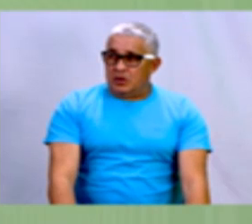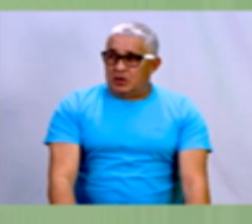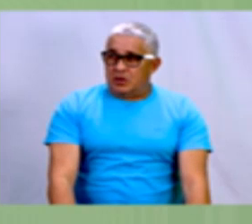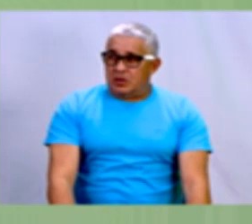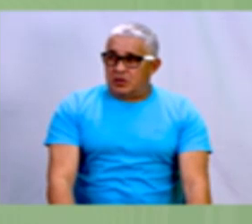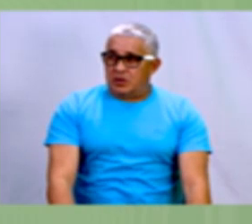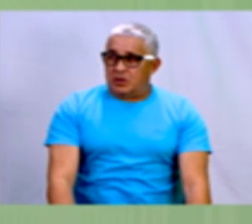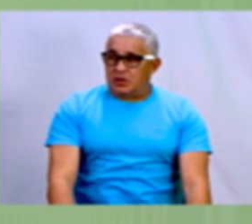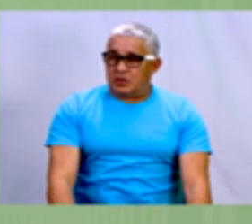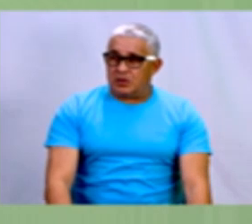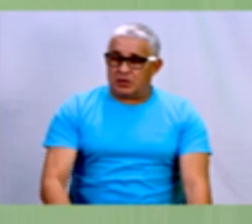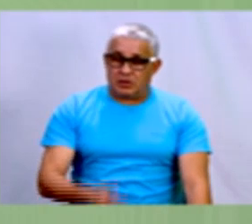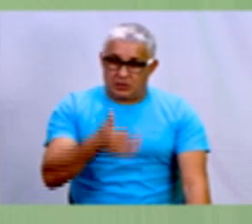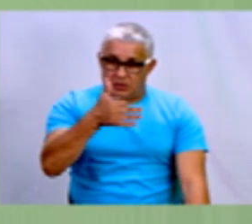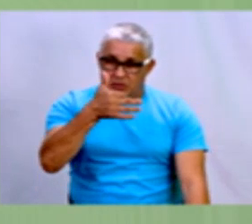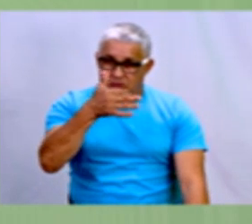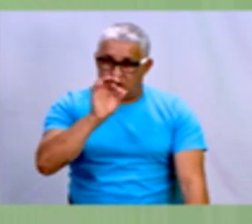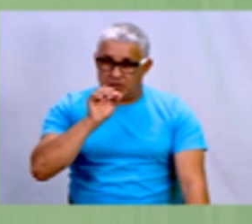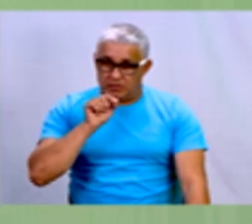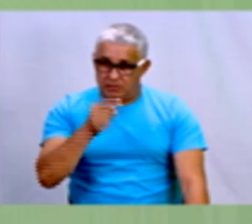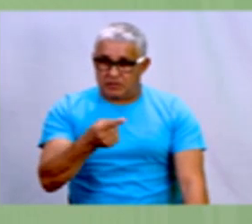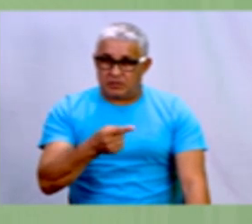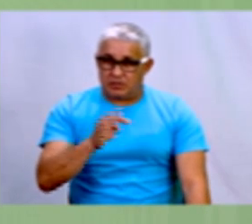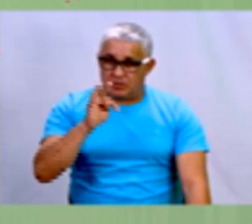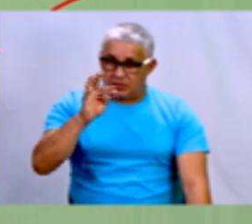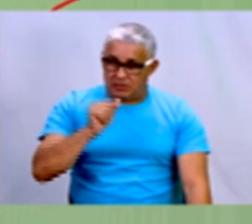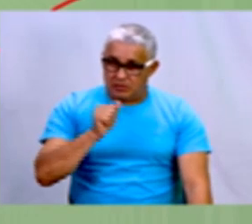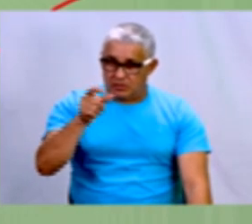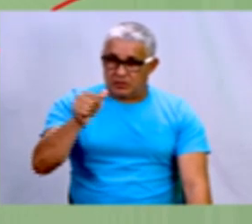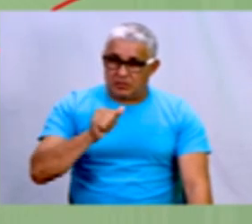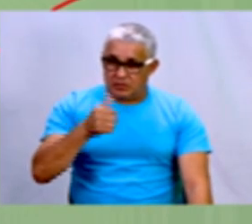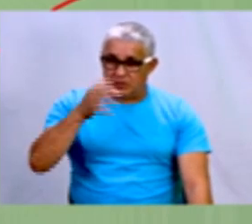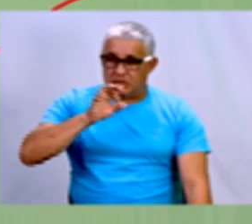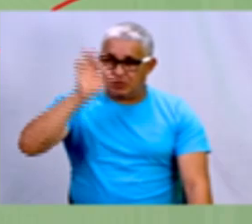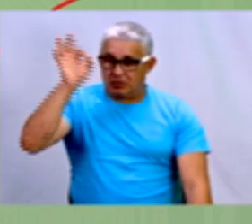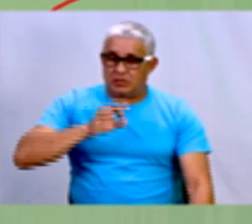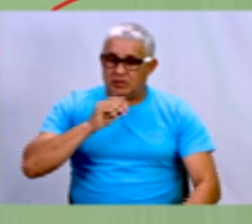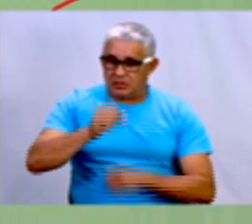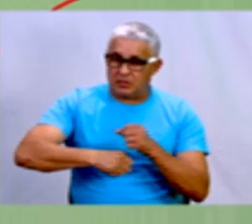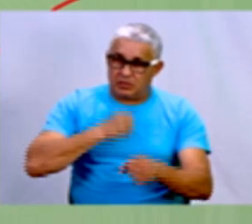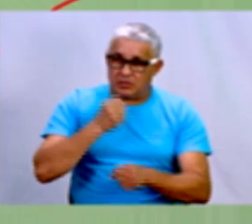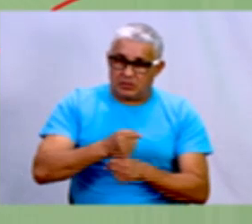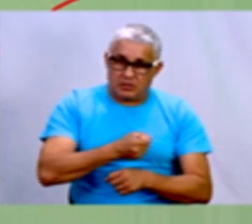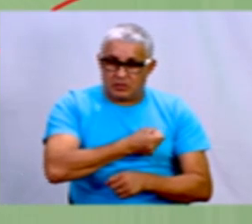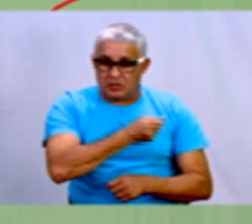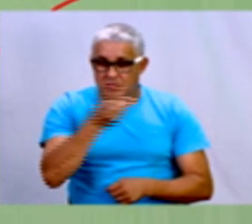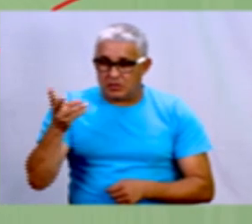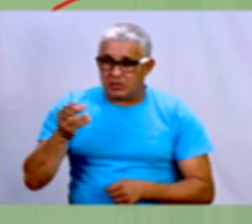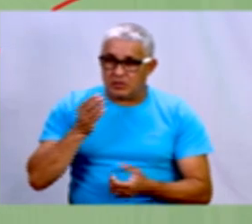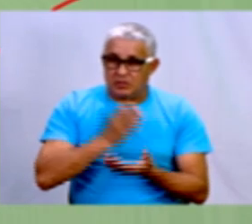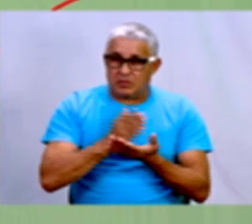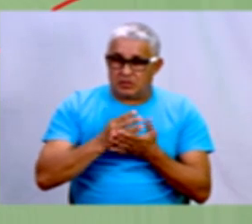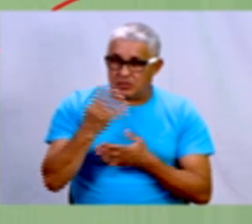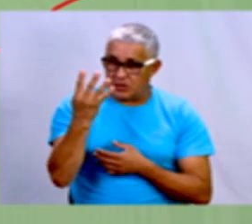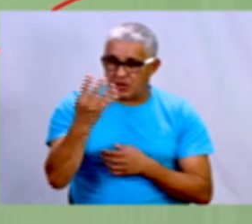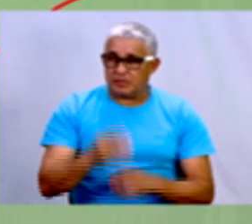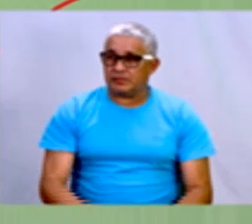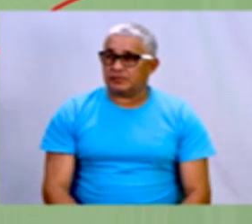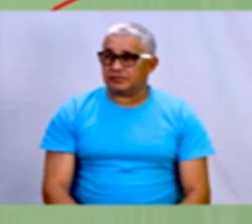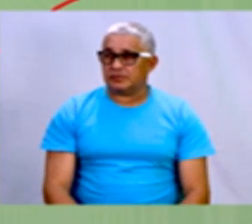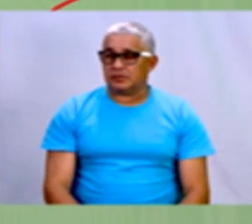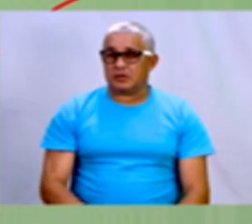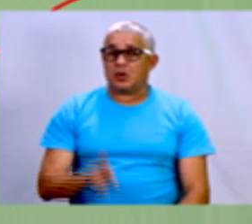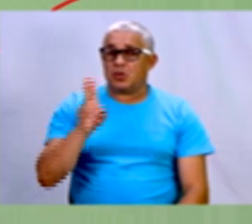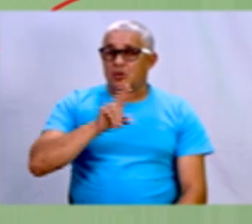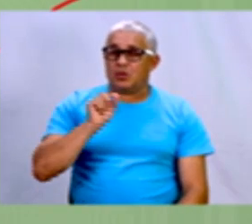eu emprestei é 10 mil, a minha taxa é 10% ao ano e a quantidade de parcelas é 4. Aí a gente vai